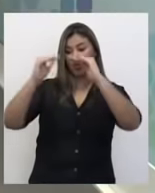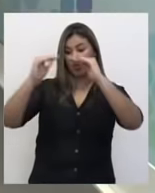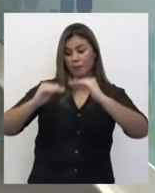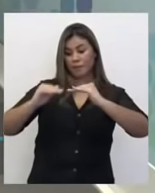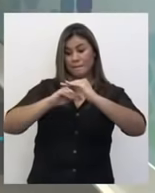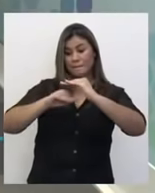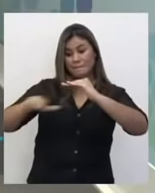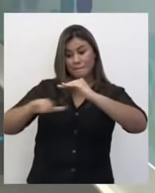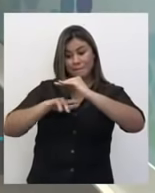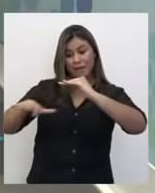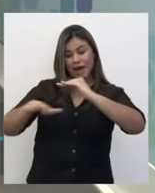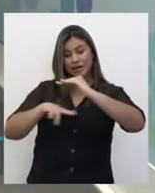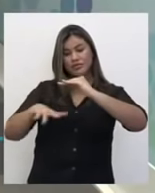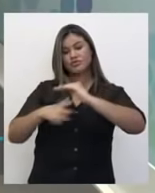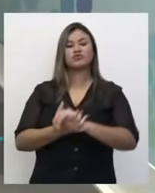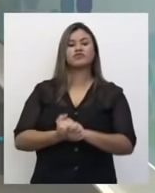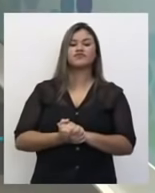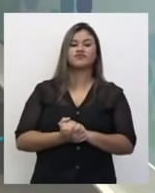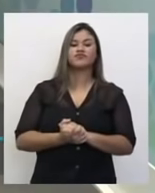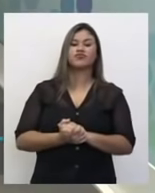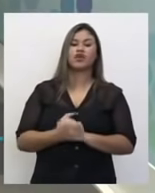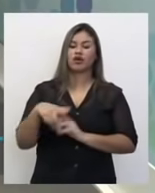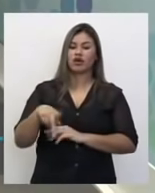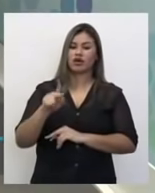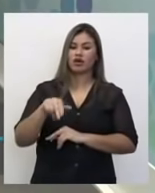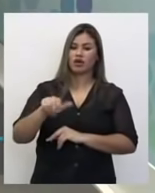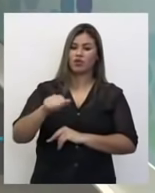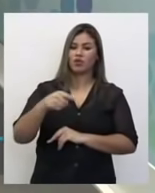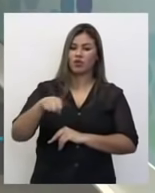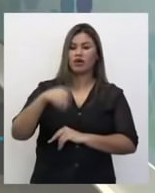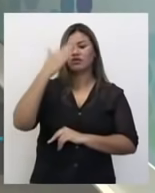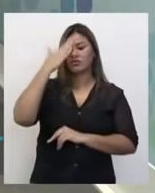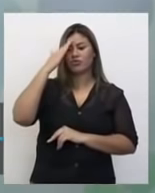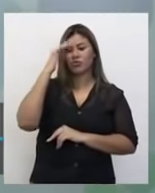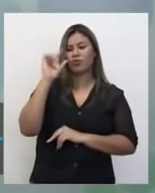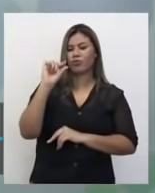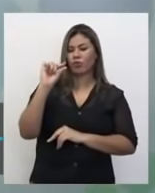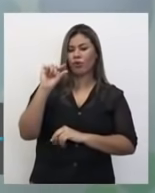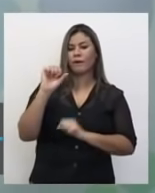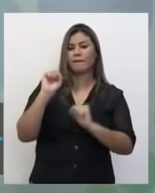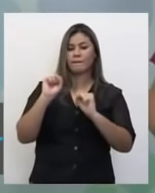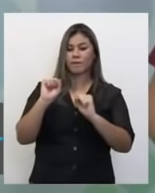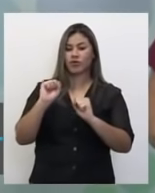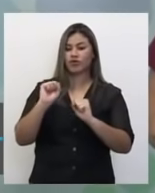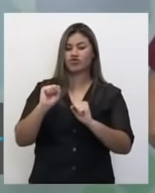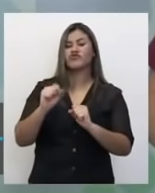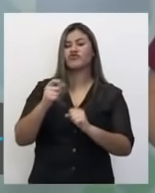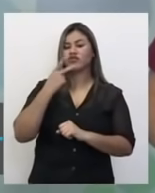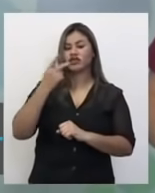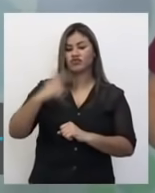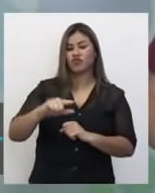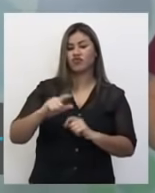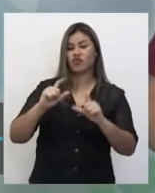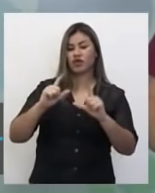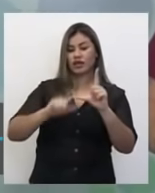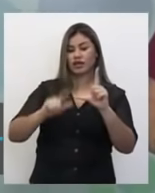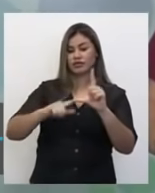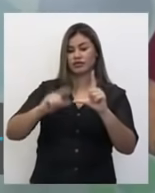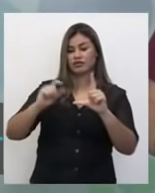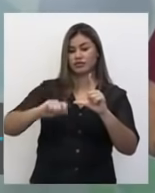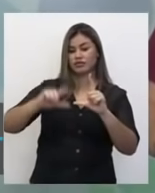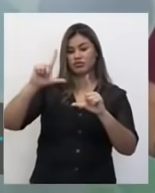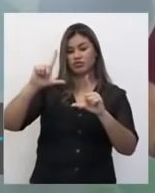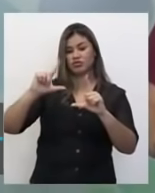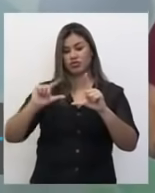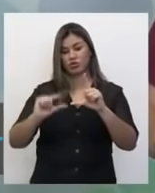mais fácil. Ó, o Kauan falou: "Estou entendendo um pouco mais". Mas poderia falar de novo da letra maiúscula e minúscula, Kauan? Maiúsculo e